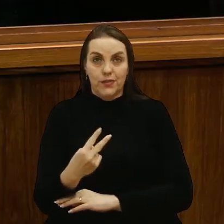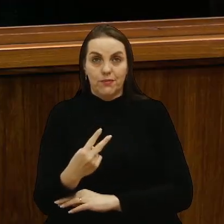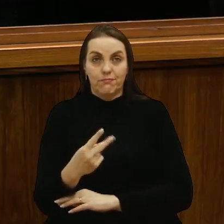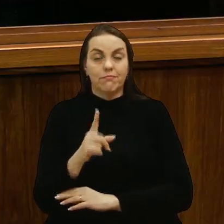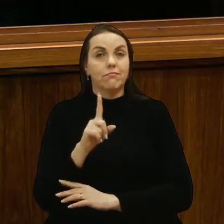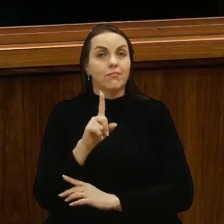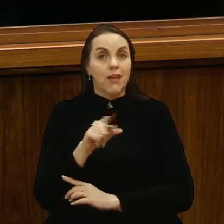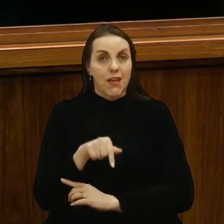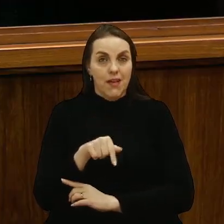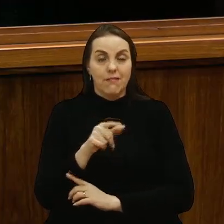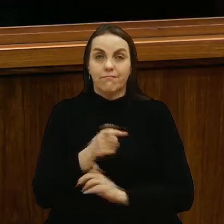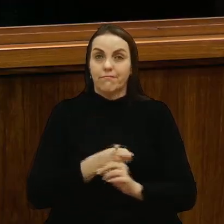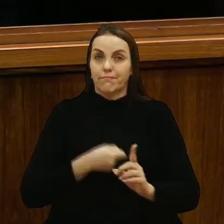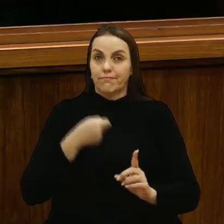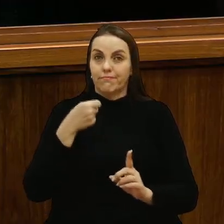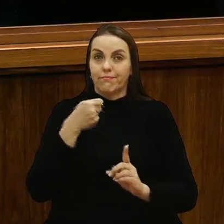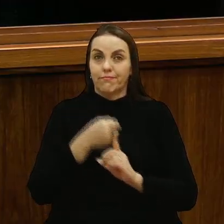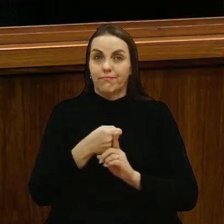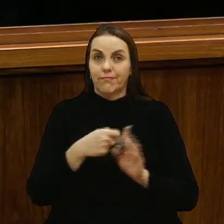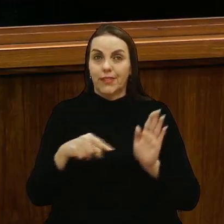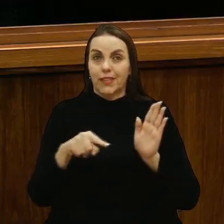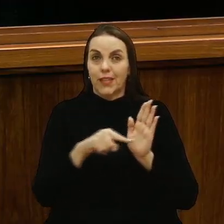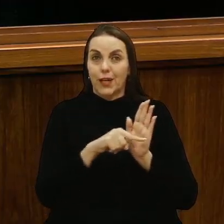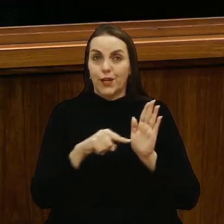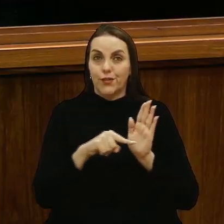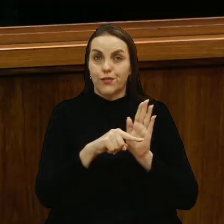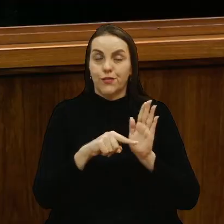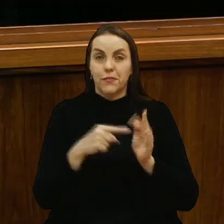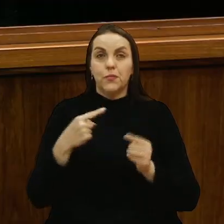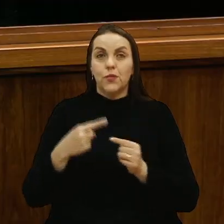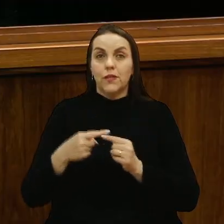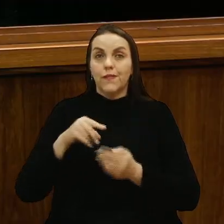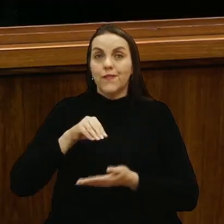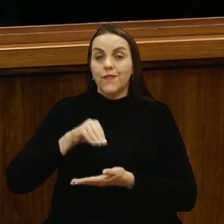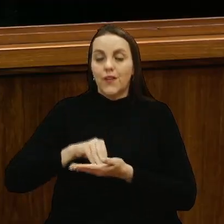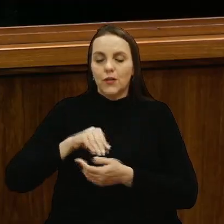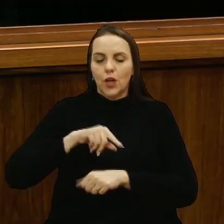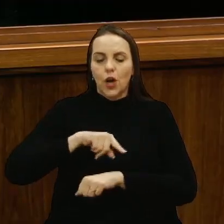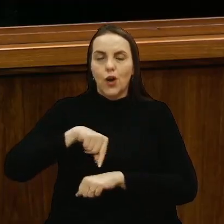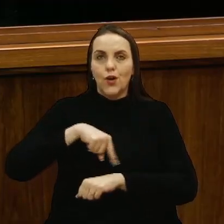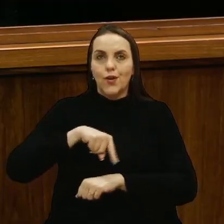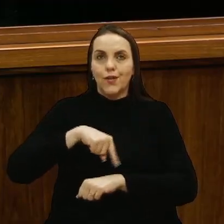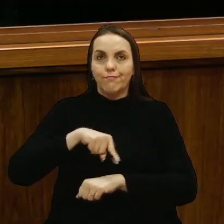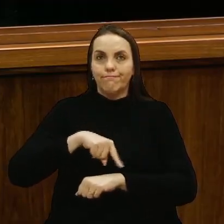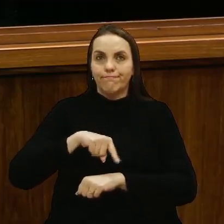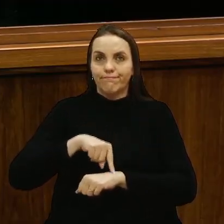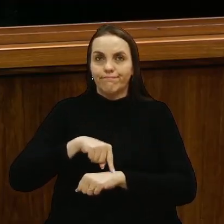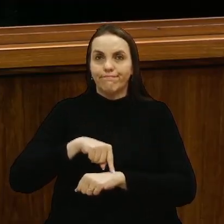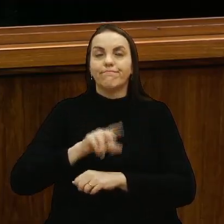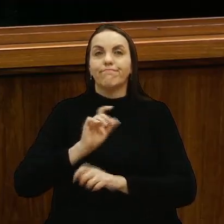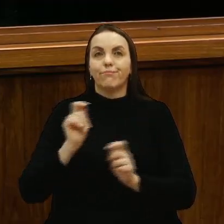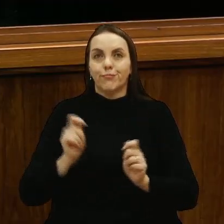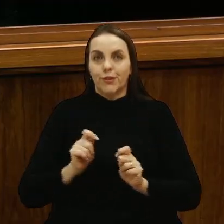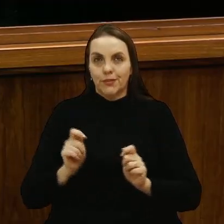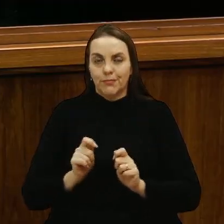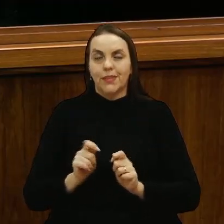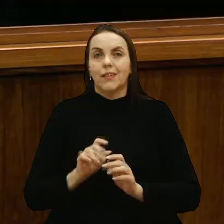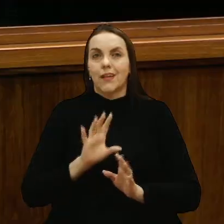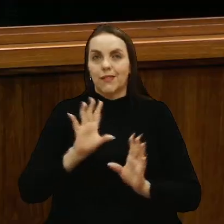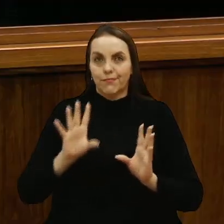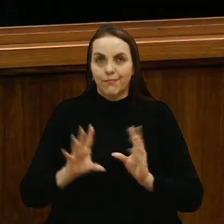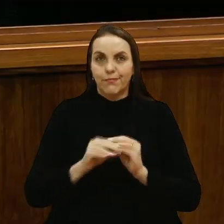serão impactados negativamente, porque faltará horas para que eles possam cumprir a sua carga